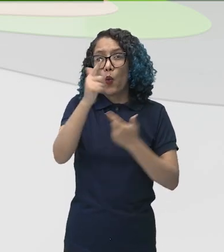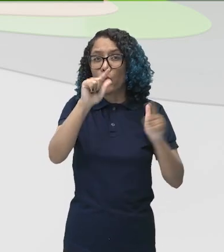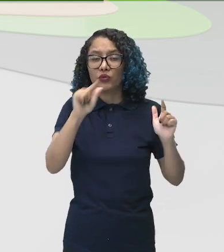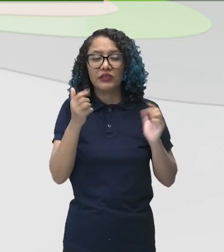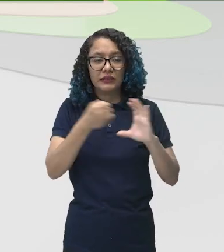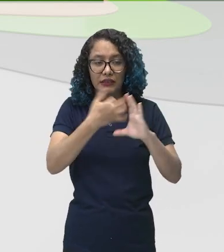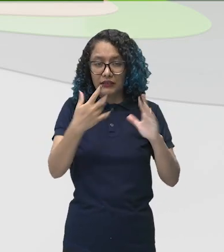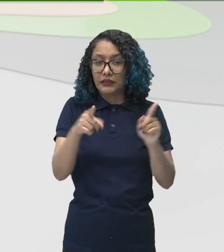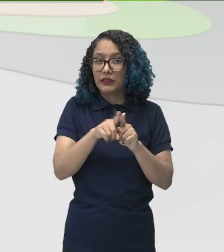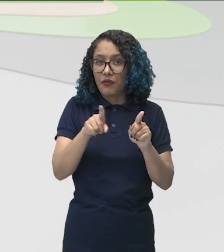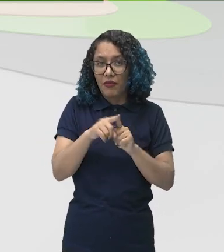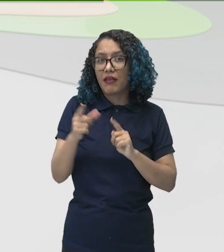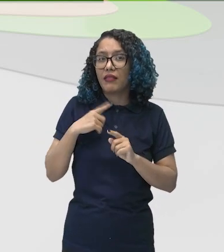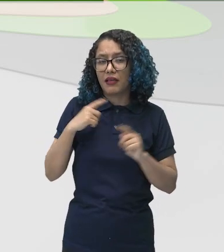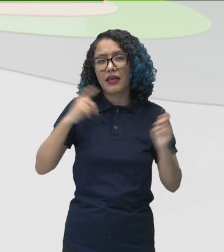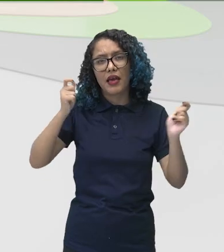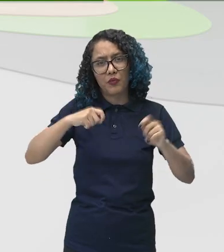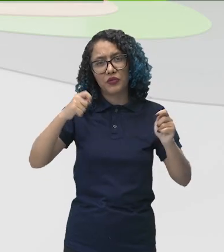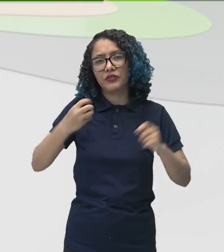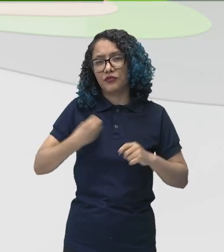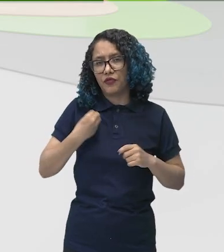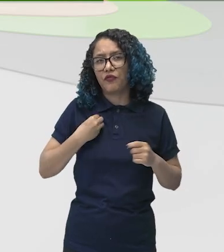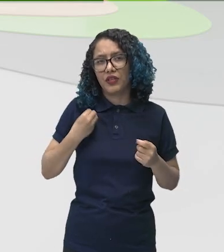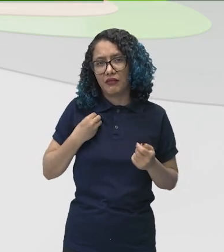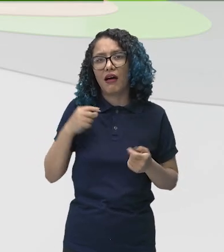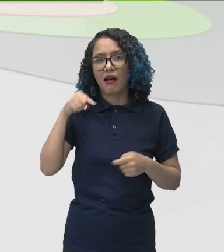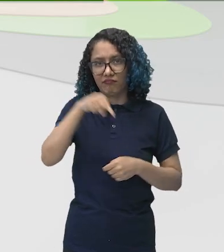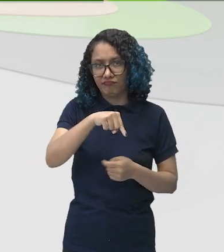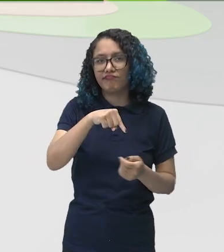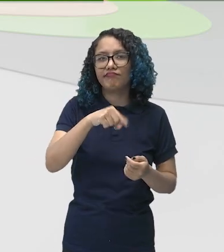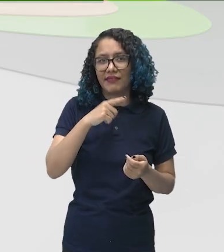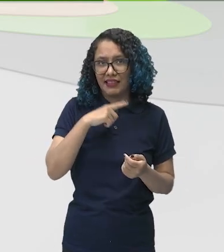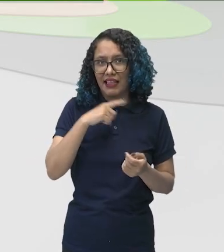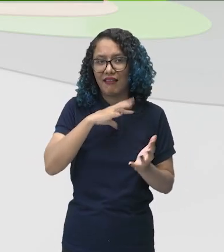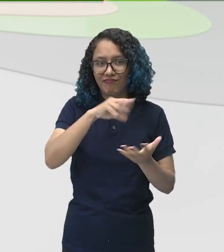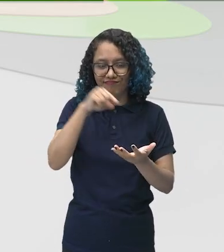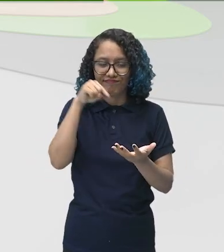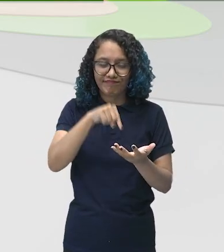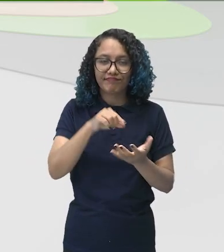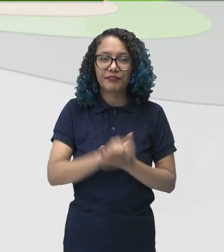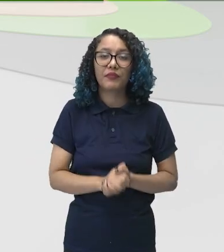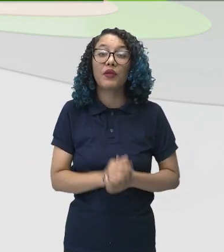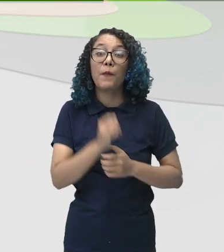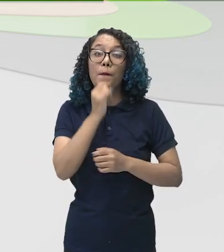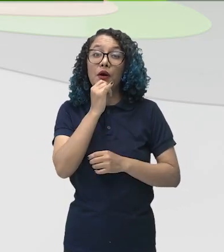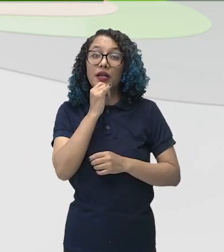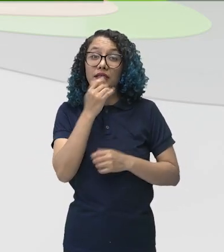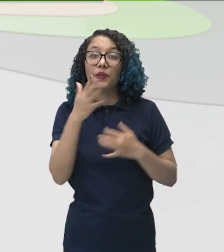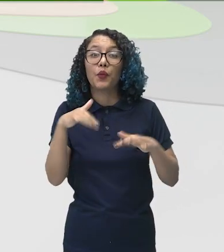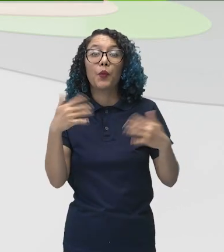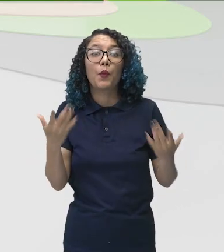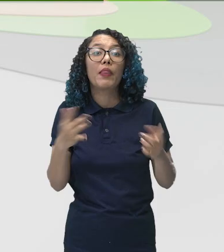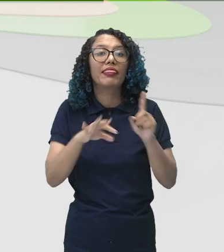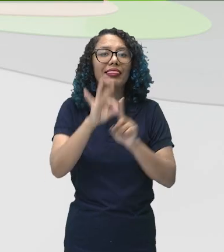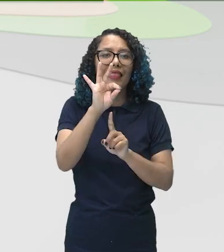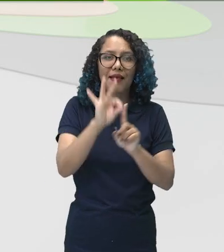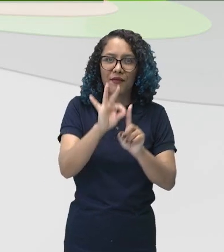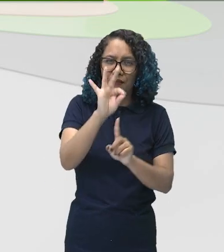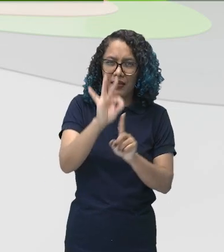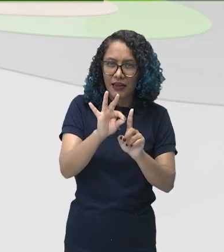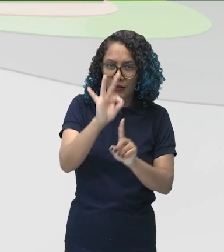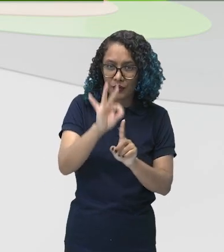que permitem a existência de vida. Entre elas está a temperatura. A temperatura média